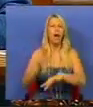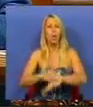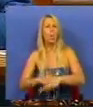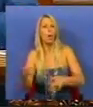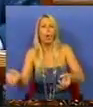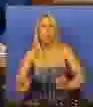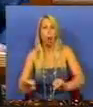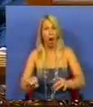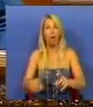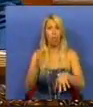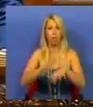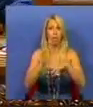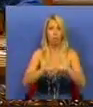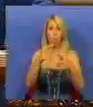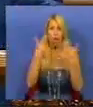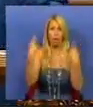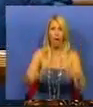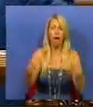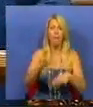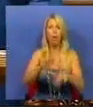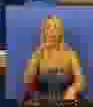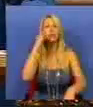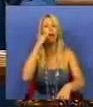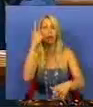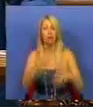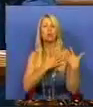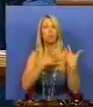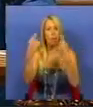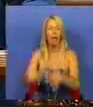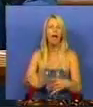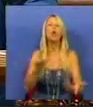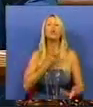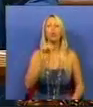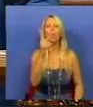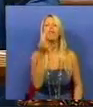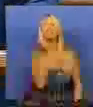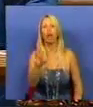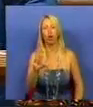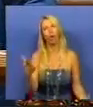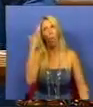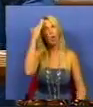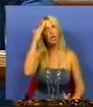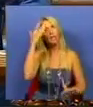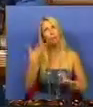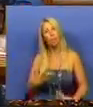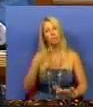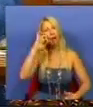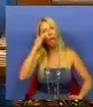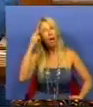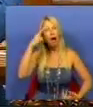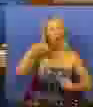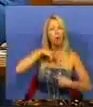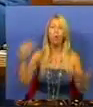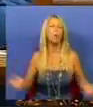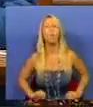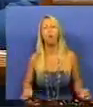das fraudes. Ao Dr. Vítor Constâncio não lhe pesa a consciência, ao Governo não lhe pesa a responsabilidade. E